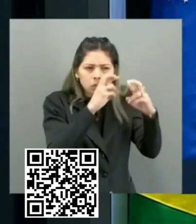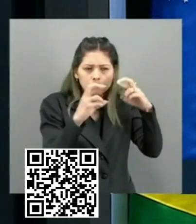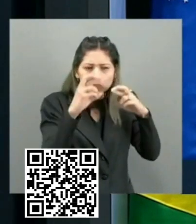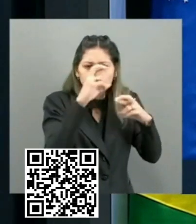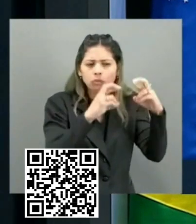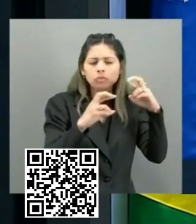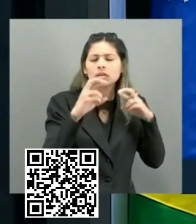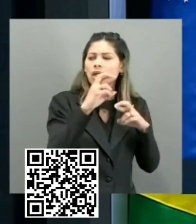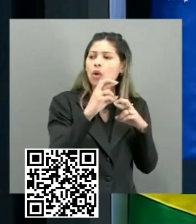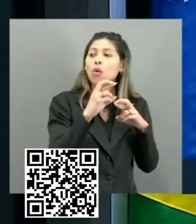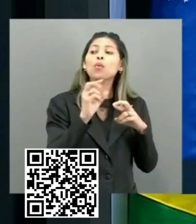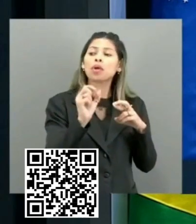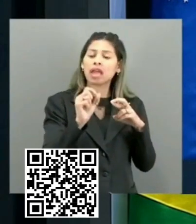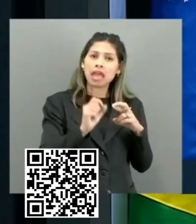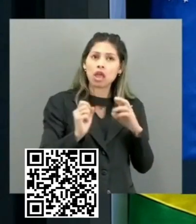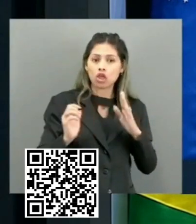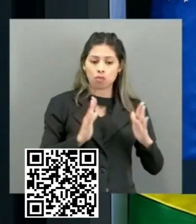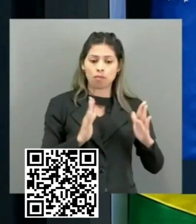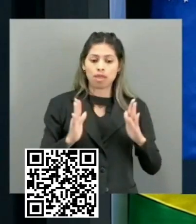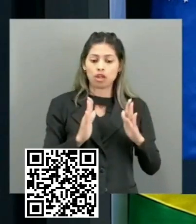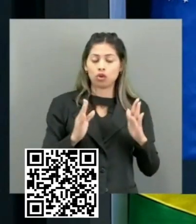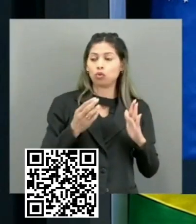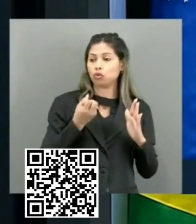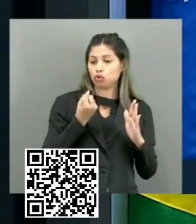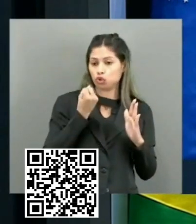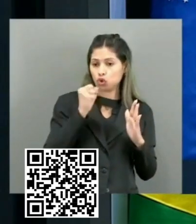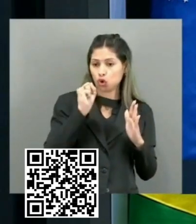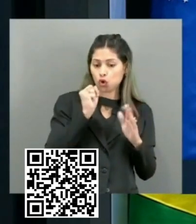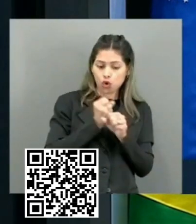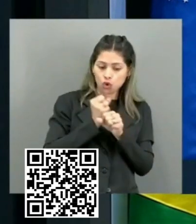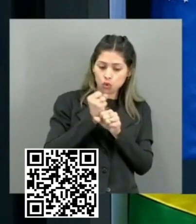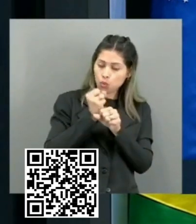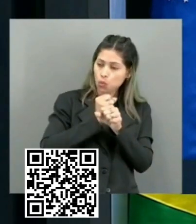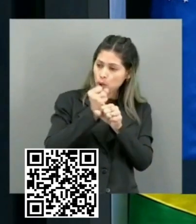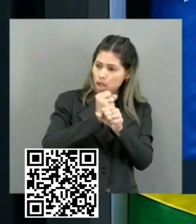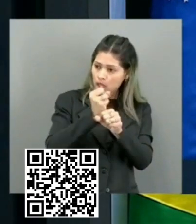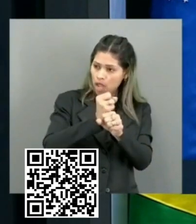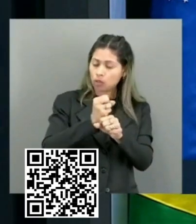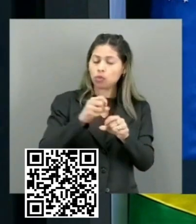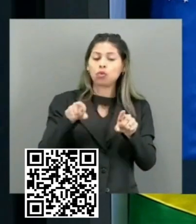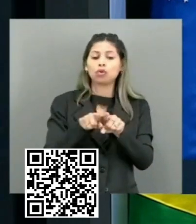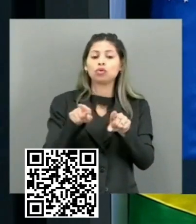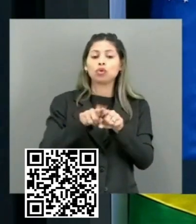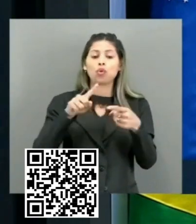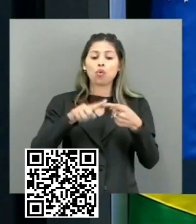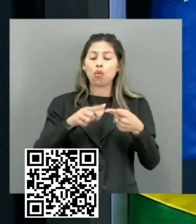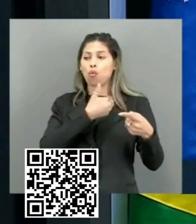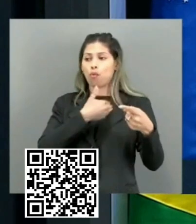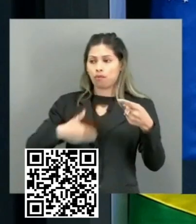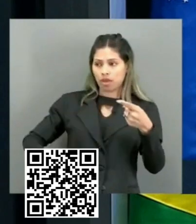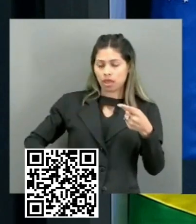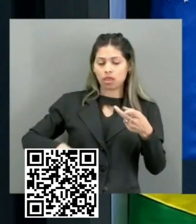por 8 anos do governador do Ceará, da vice-governadora e do senador